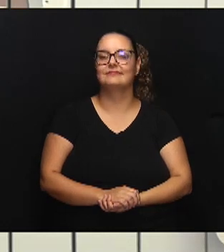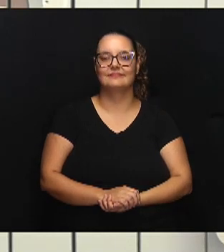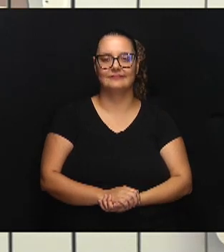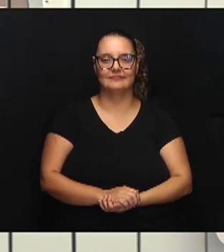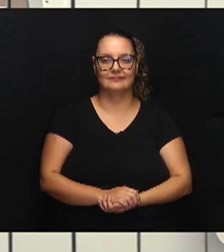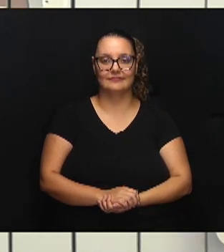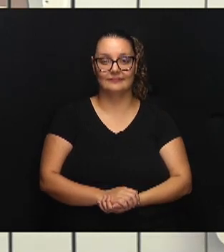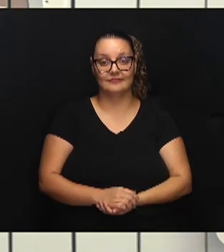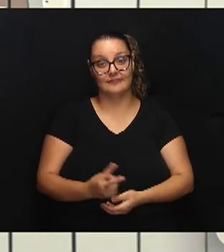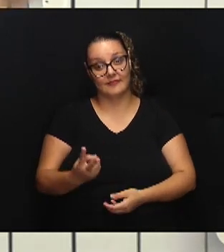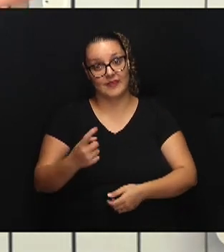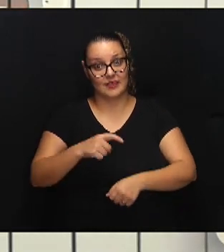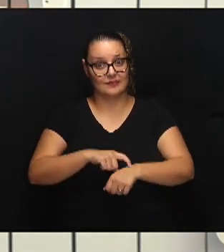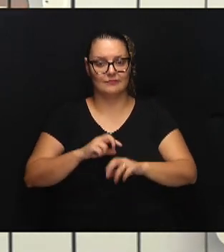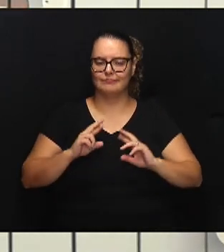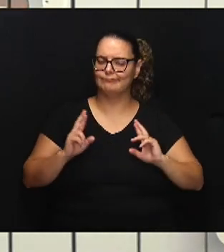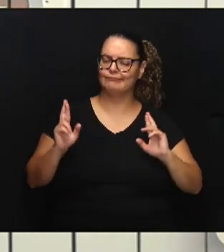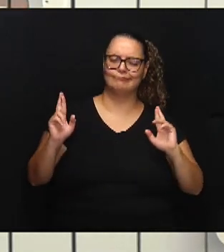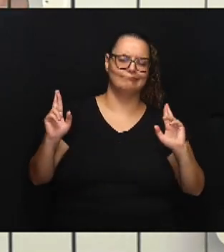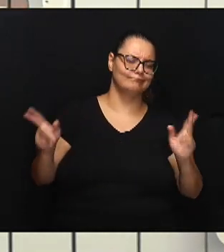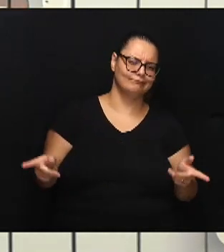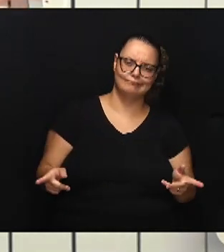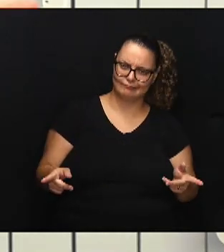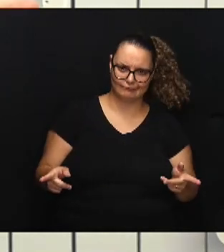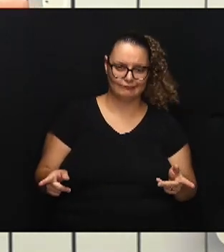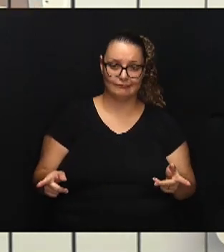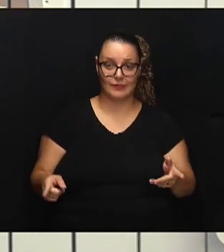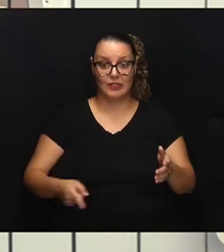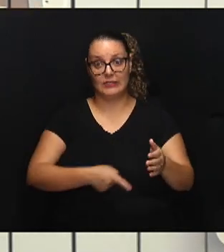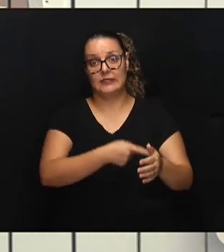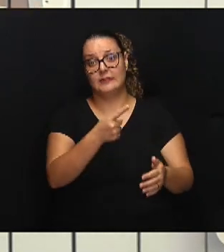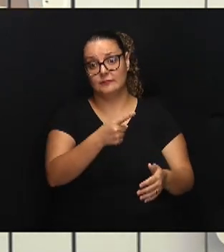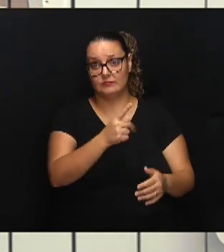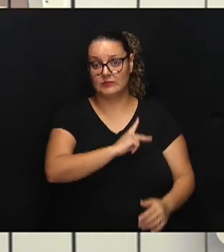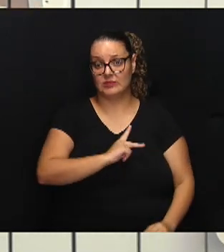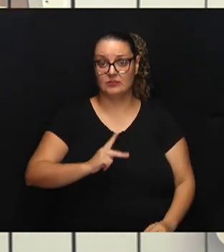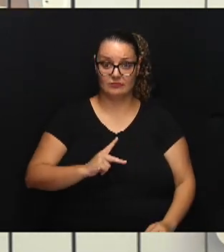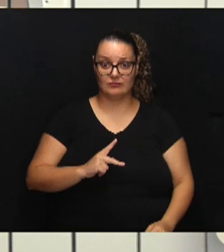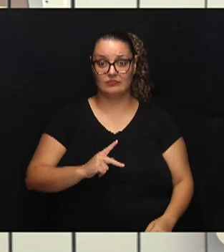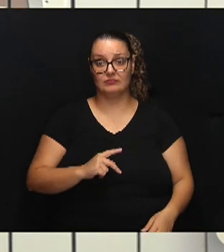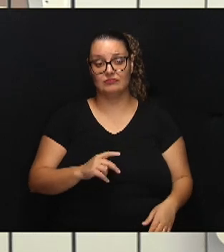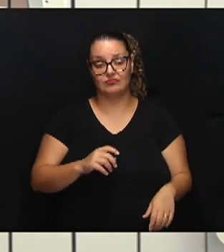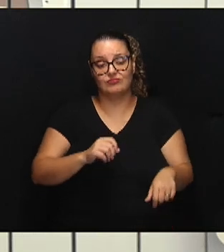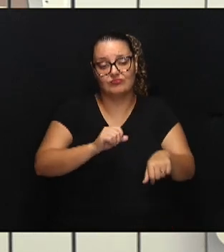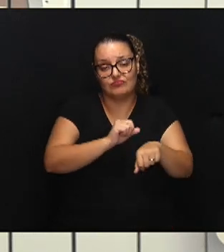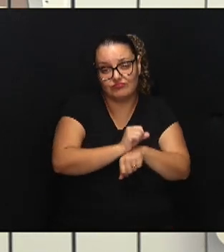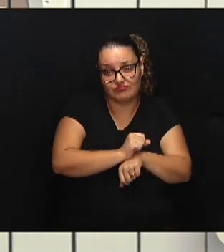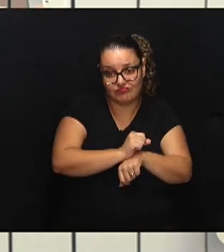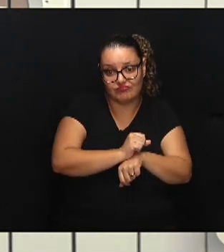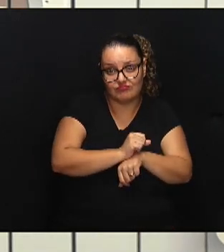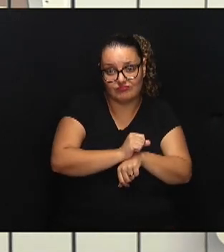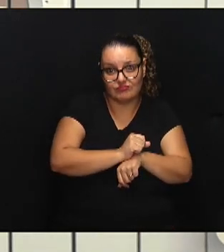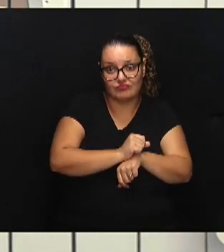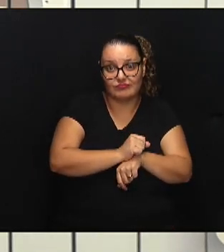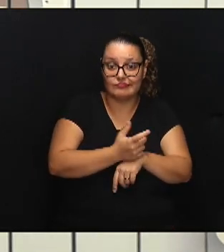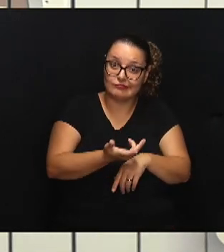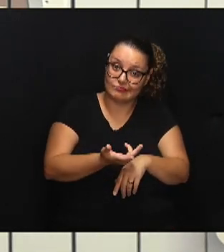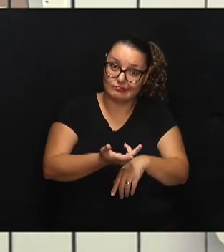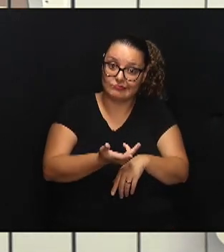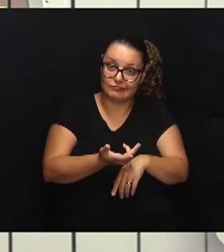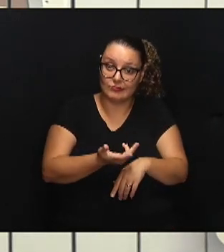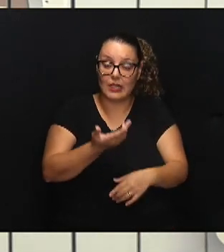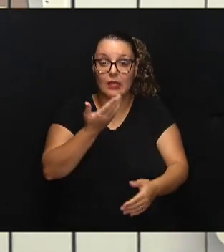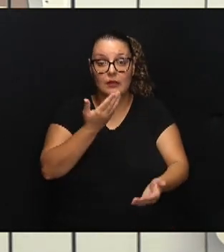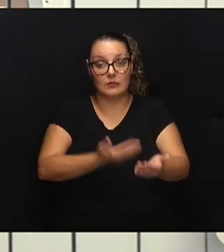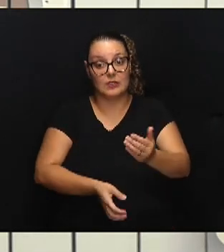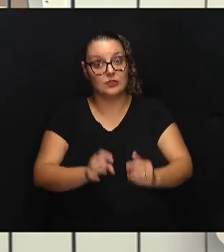Dois tempos completamente distintos, né? No primeiro a Ponte estava então apática, saiu no lucro, perdendo apenas